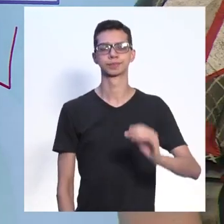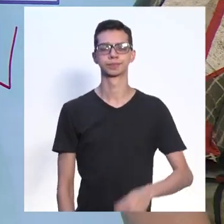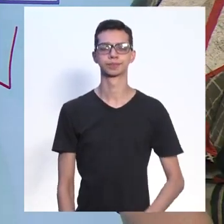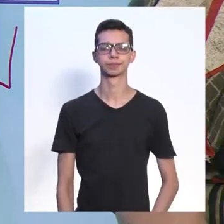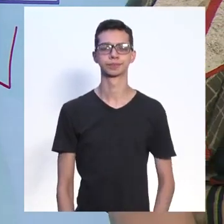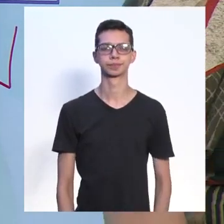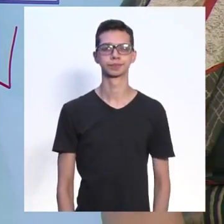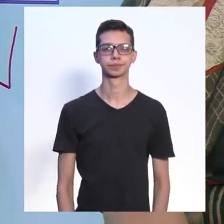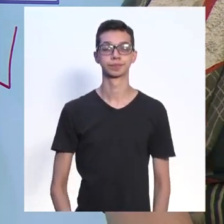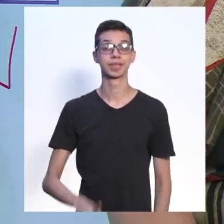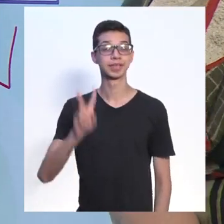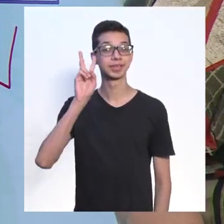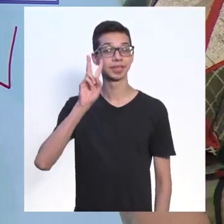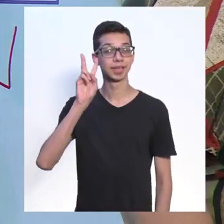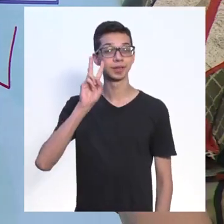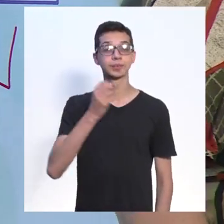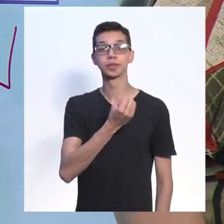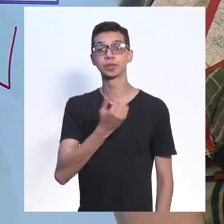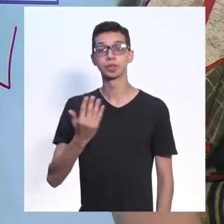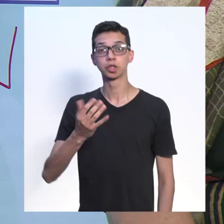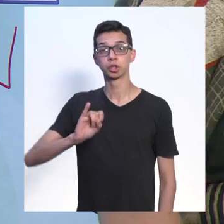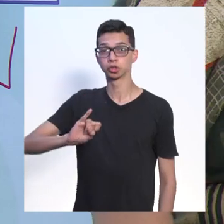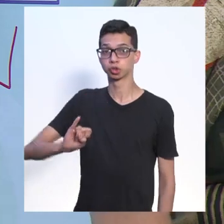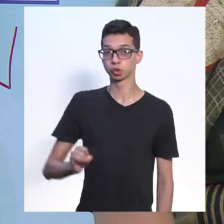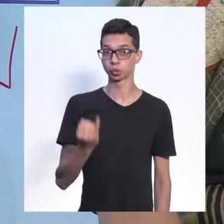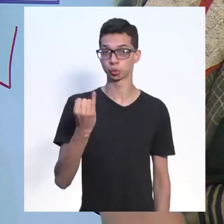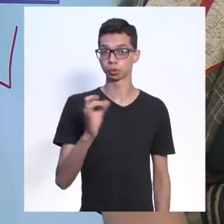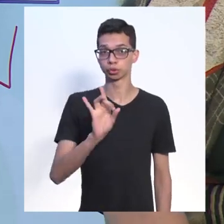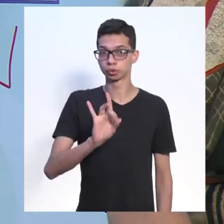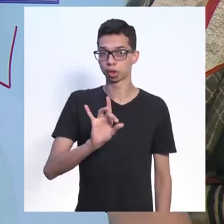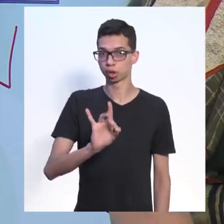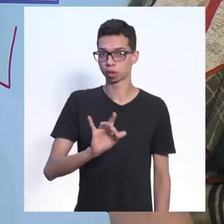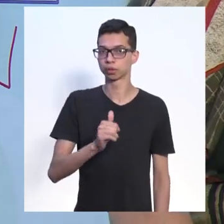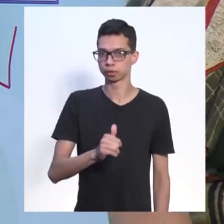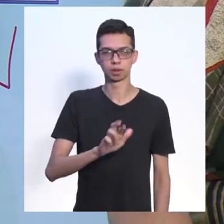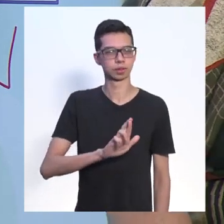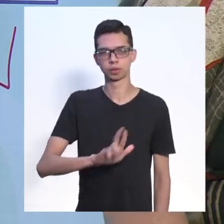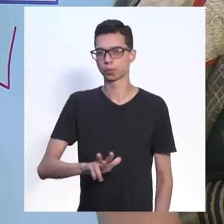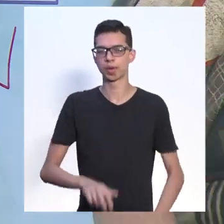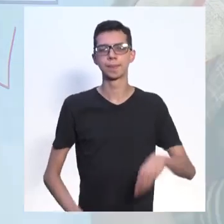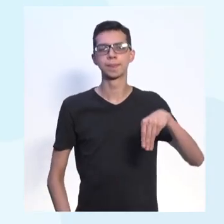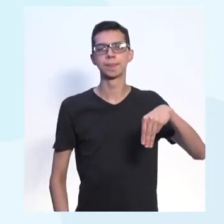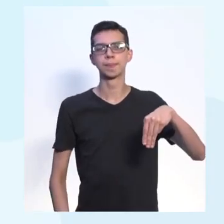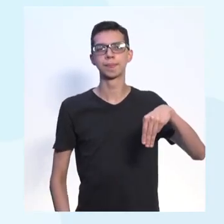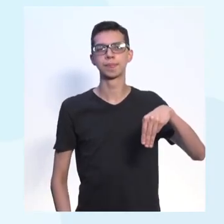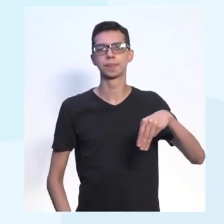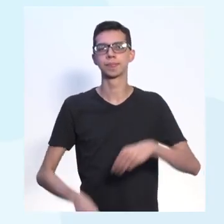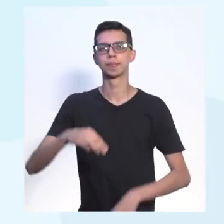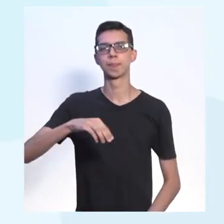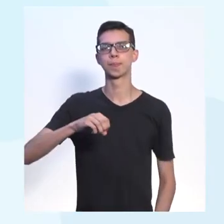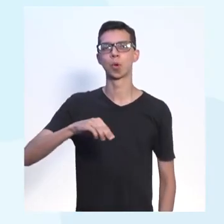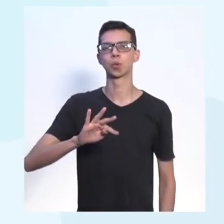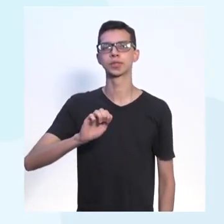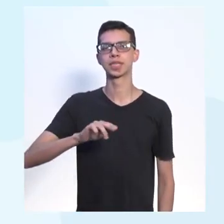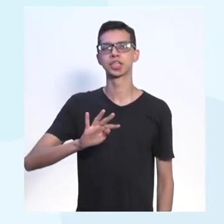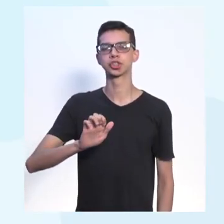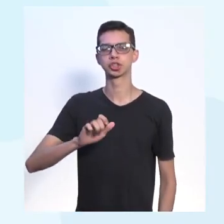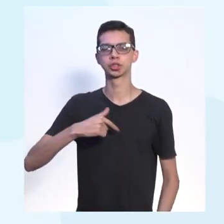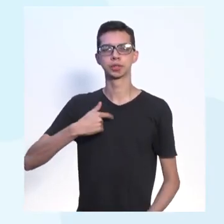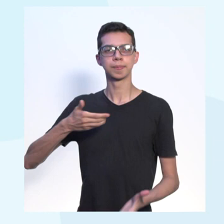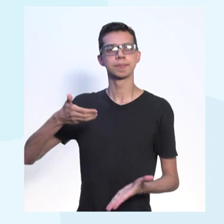que esse valor é só de juros, né, Ale? Exato, esse daí não é o montante. Para eu saber o montante, eu teria